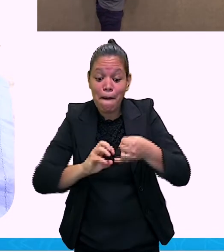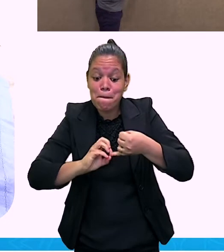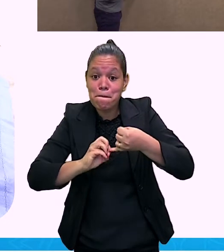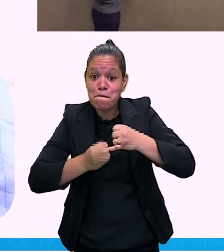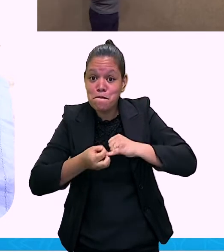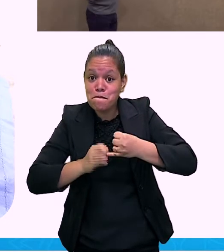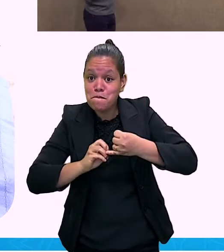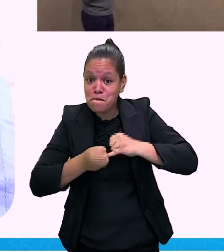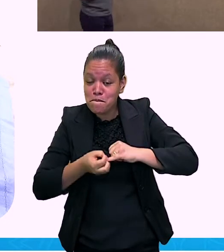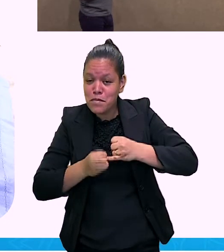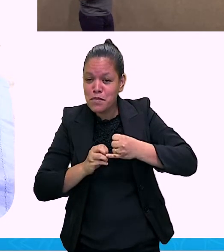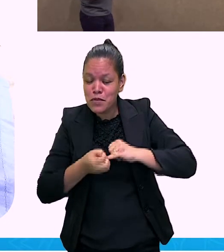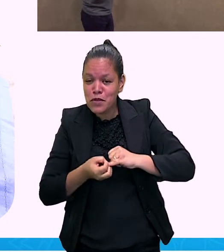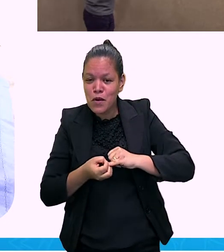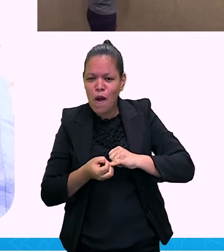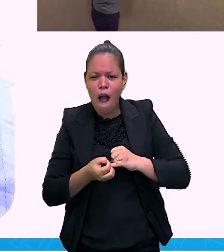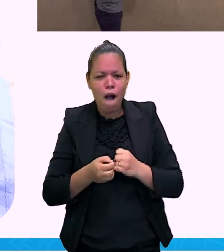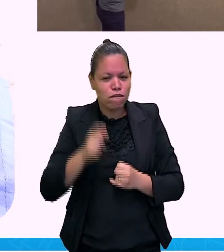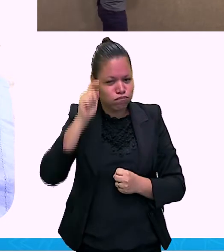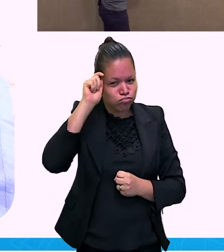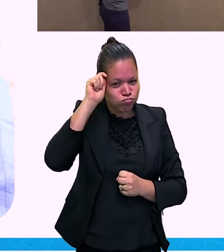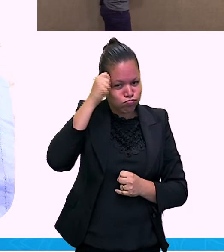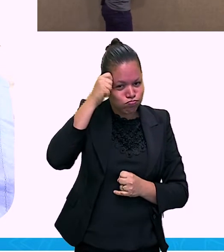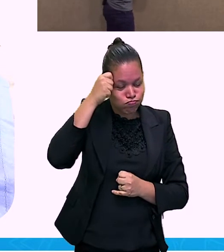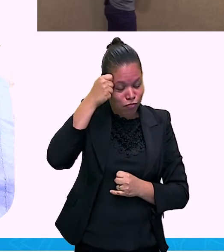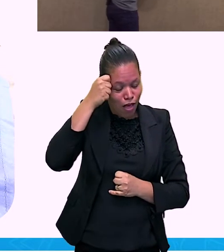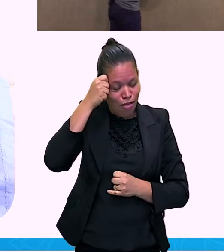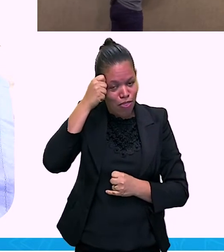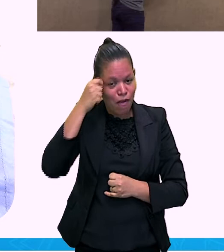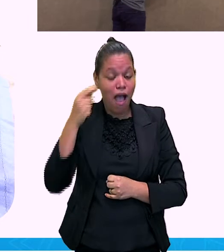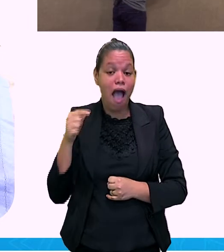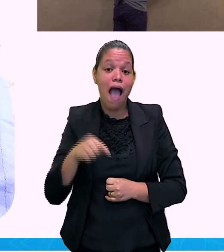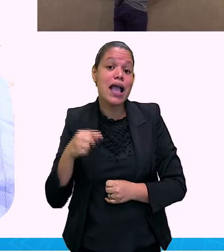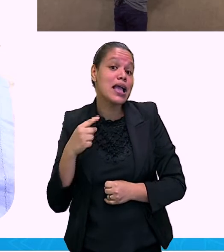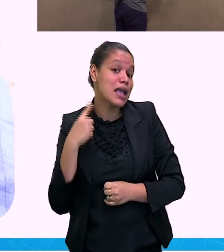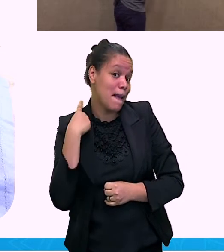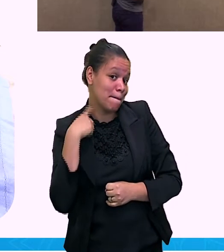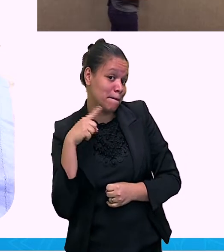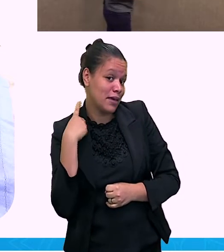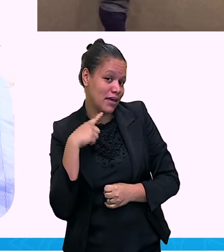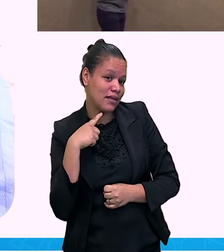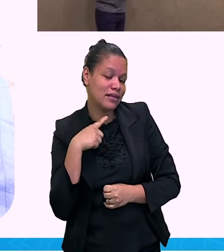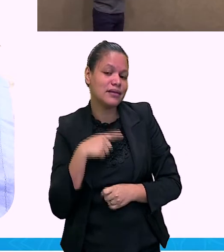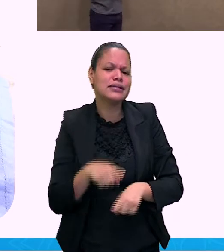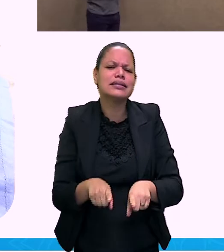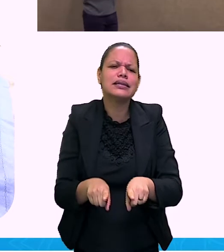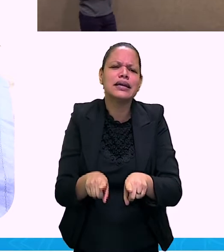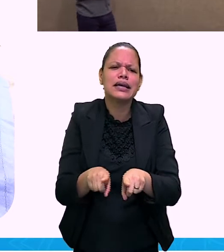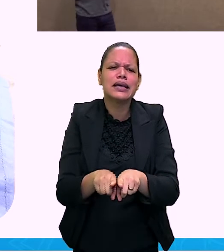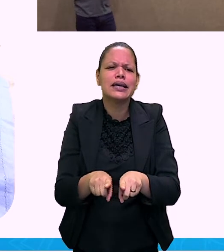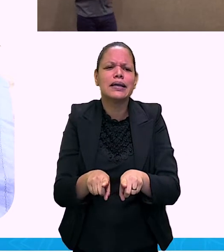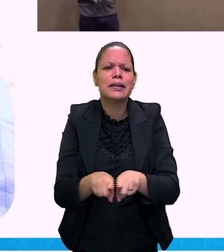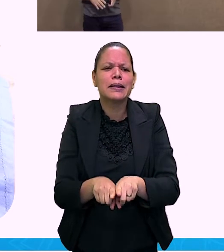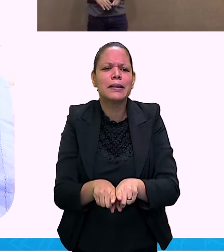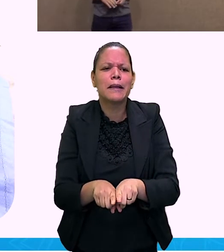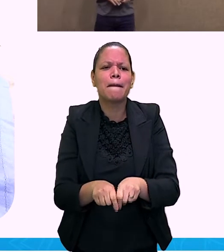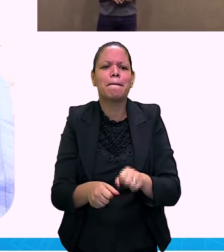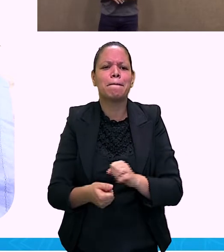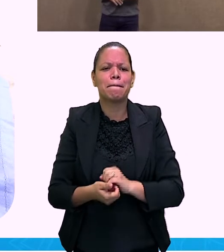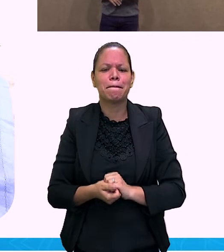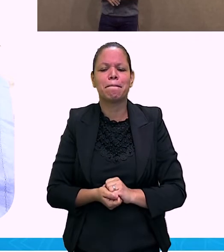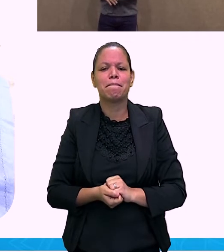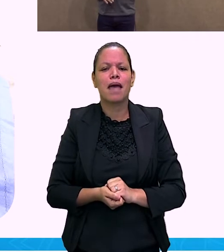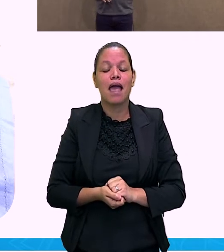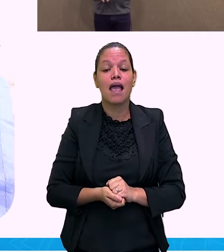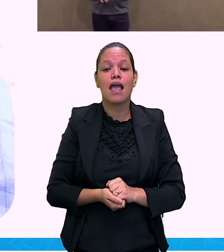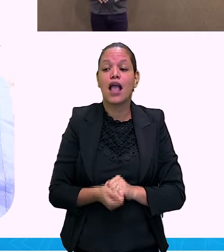Gerais. E o prato chamado virada paulista, muito conhecido no estado de São Paulo.